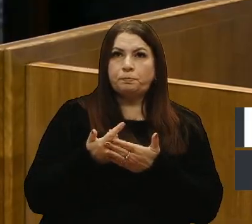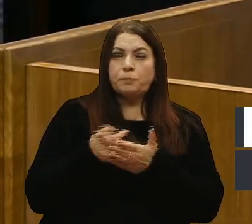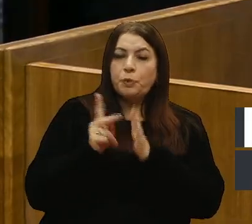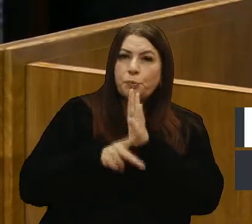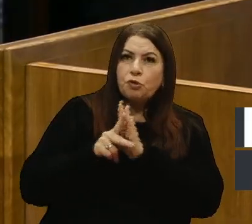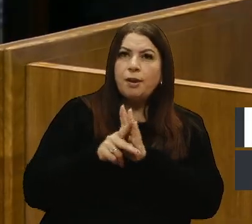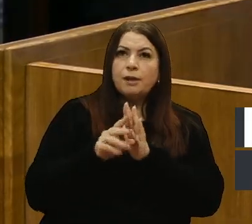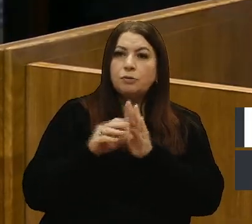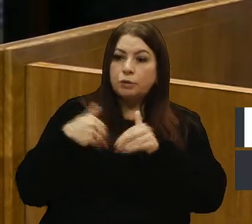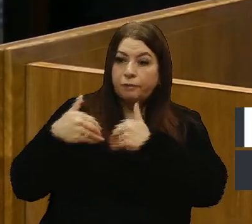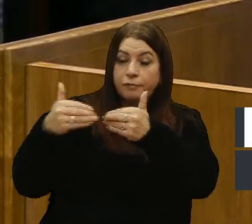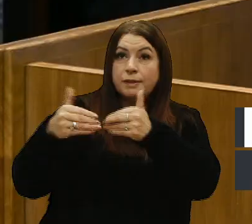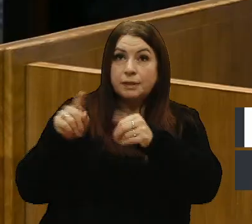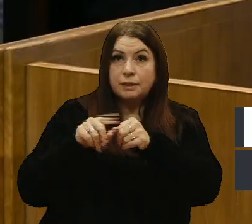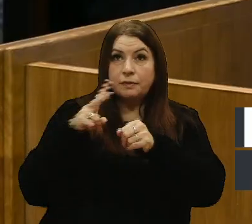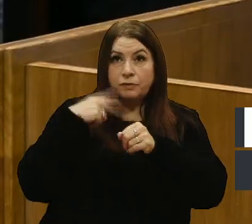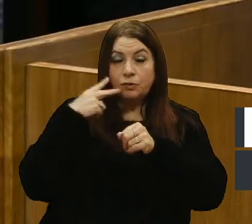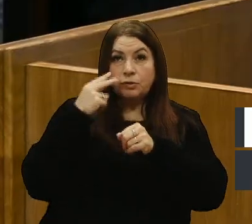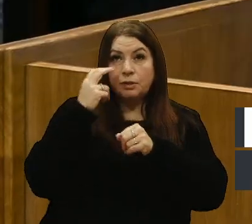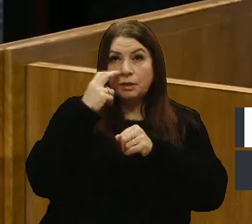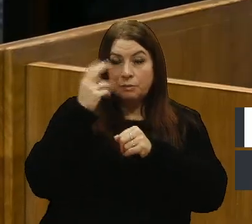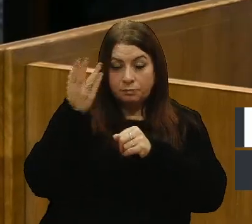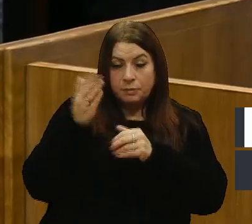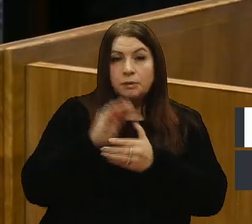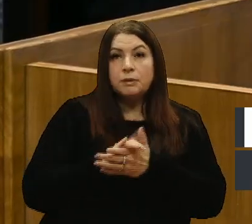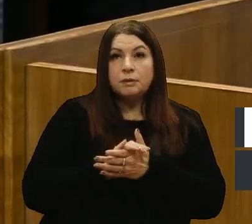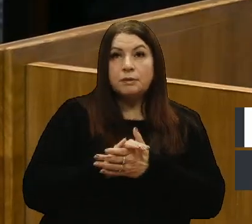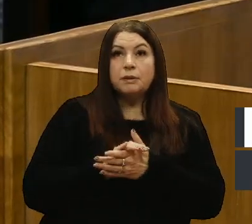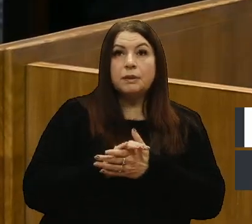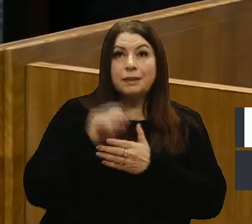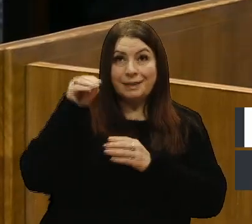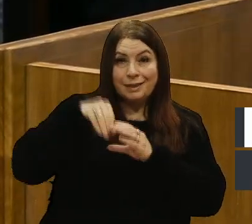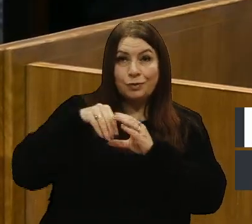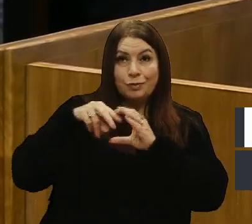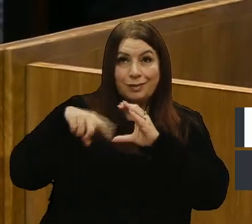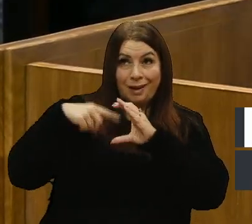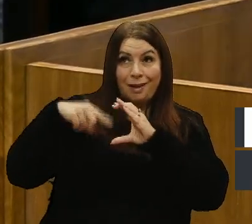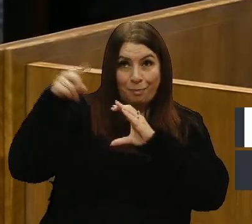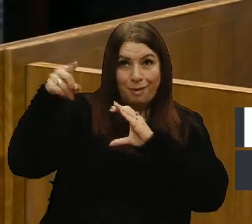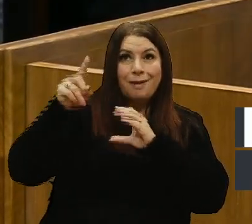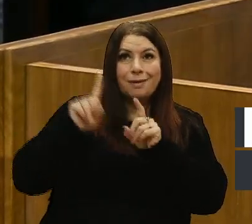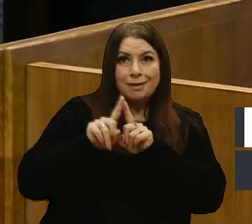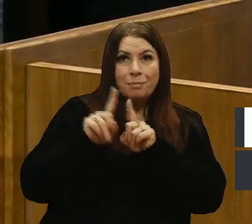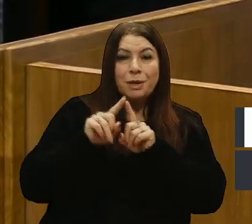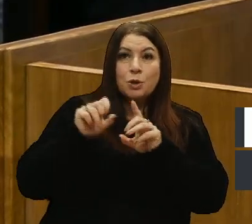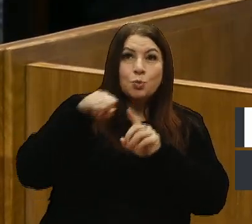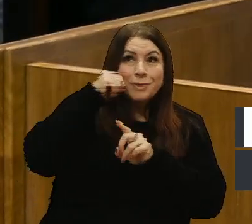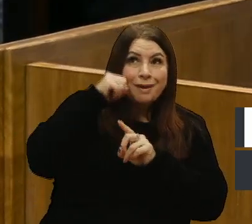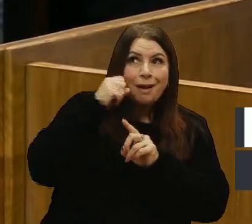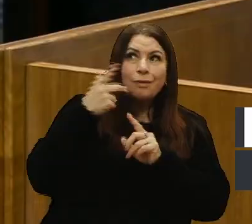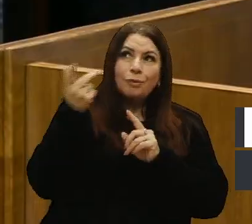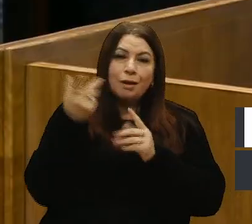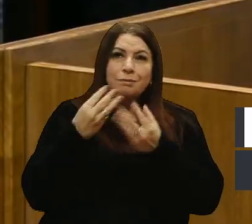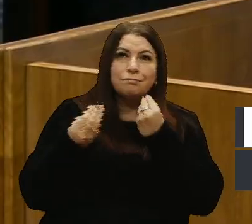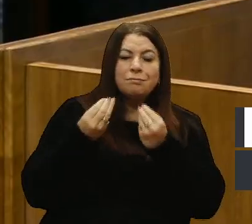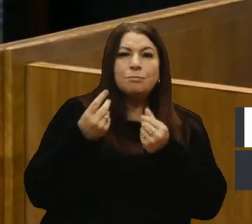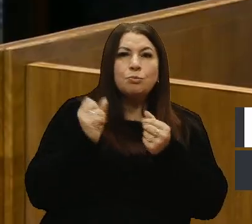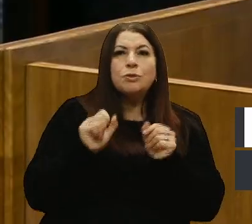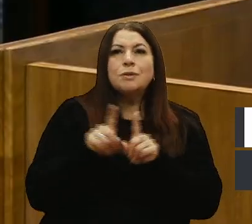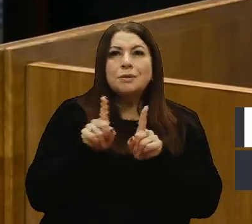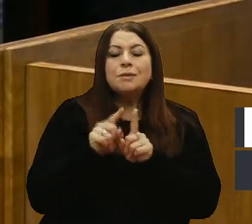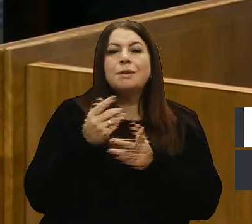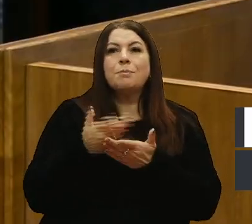projeto que estivesse tramitando, vereadora Andressa Malman, na Câmara Federal ou no Senado, para que a gente pudesse